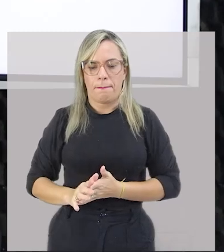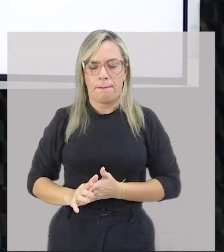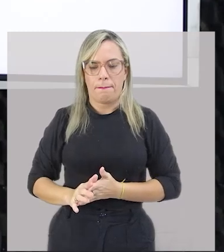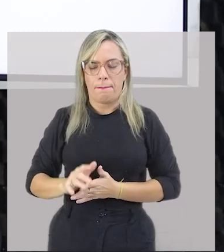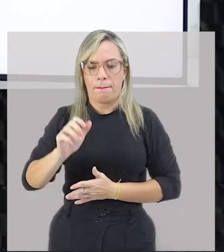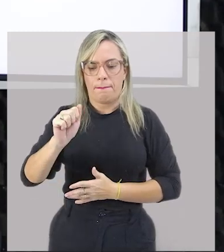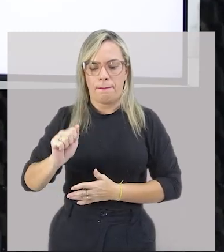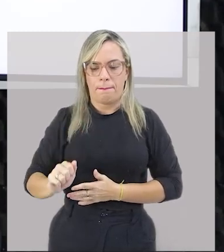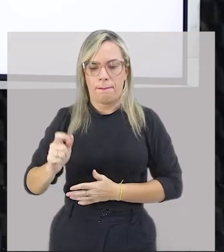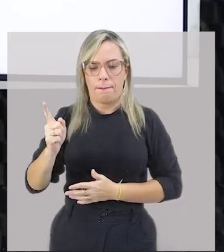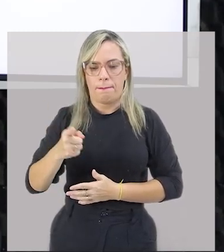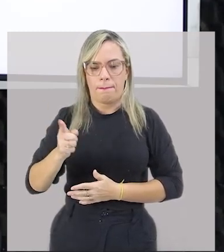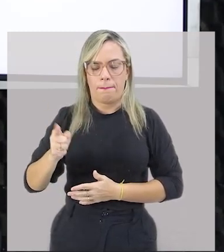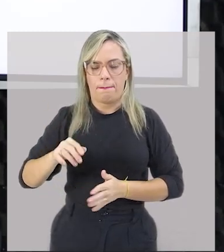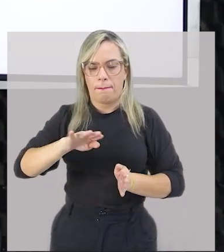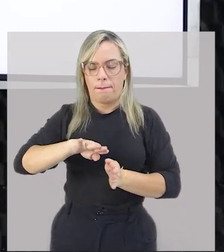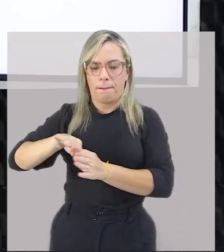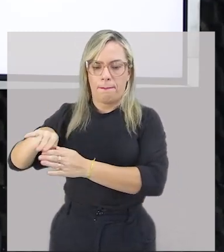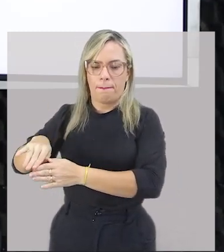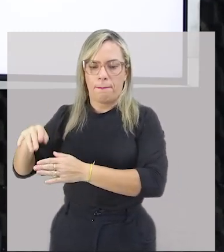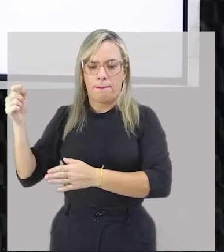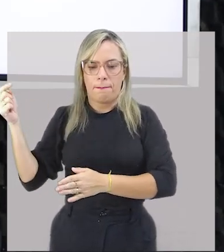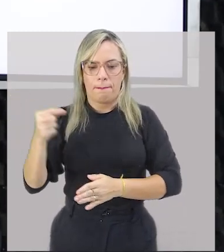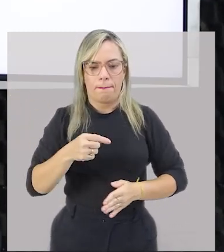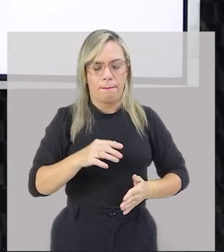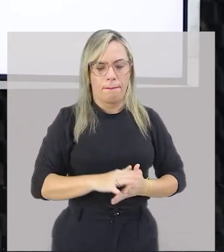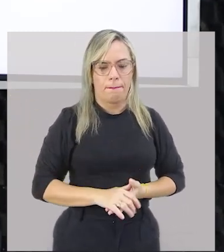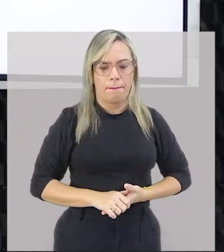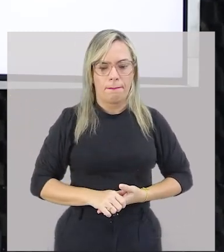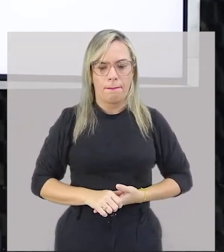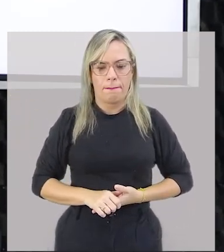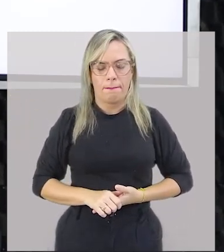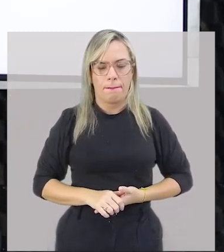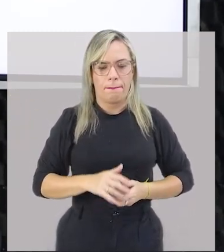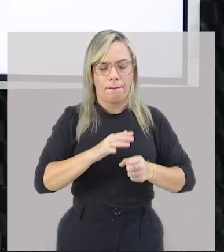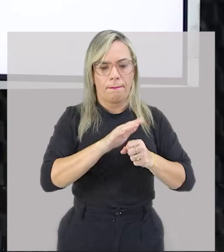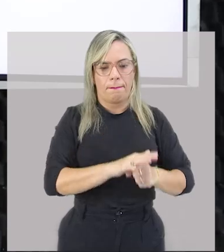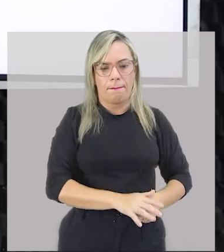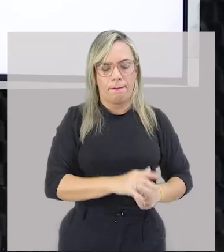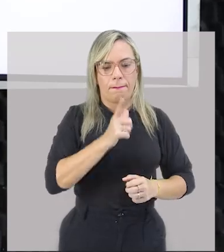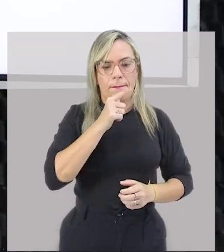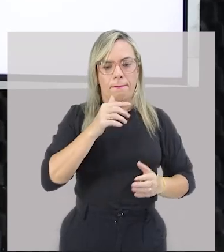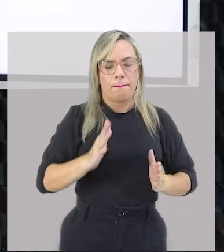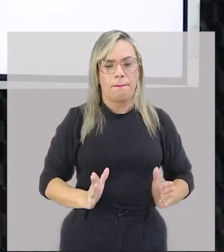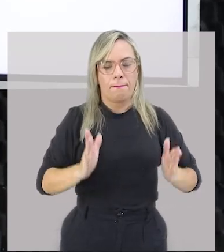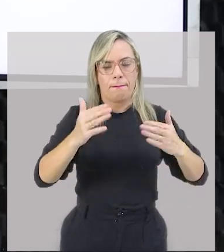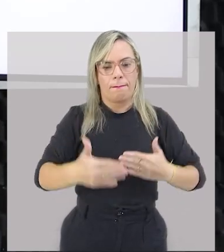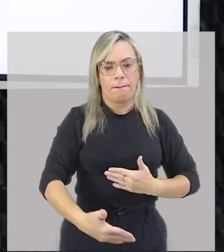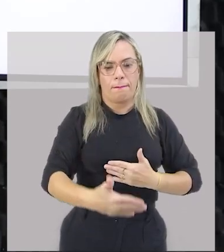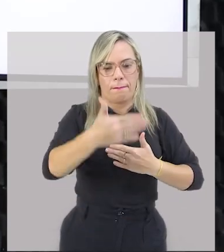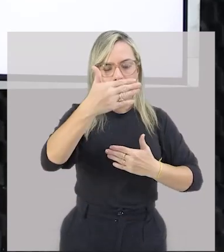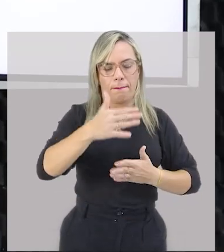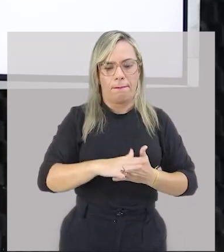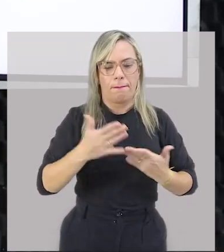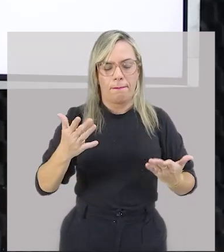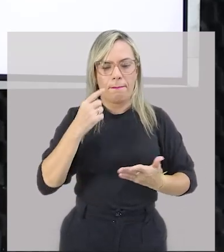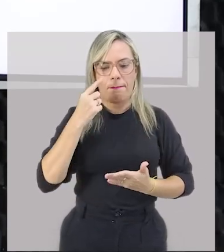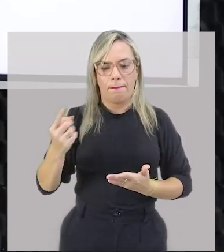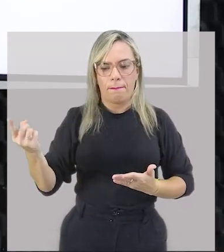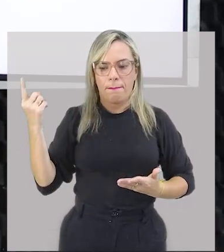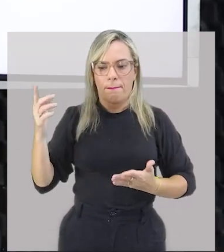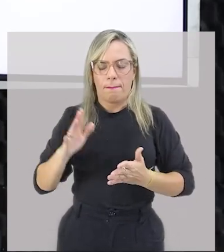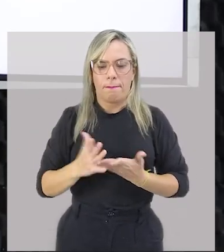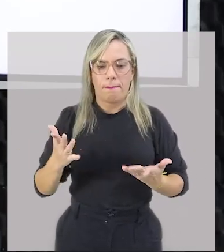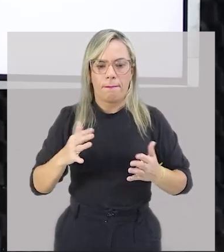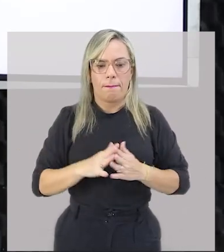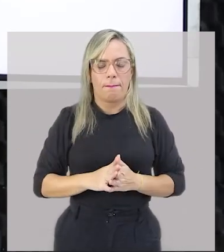ó, pam. Aí vai ficar assim, ó, a pressão exercida por uma coluna líquida, a pressão exercida por uma coluna